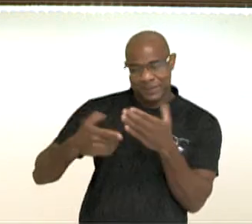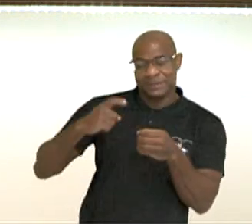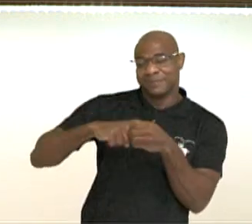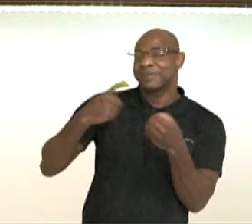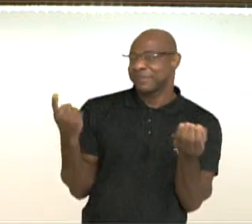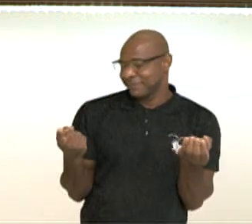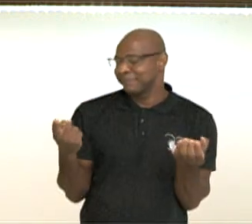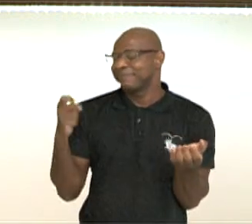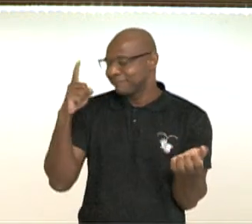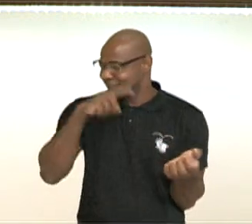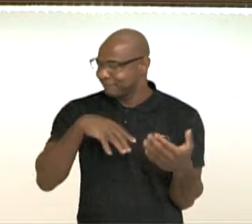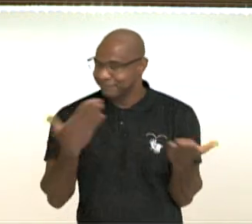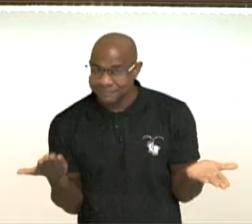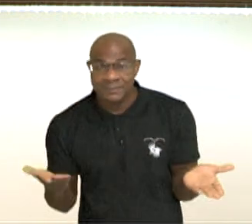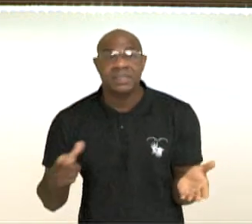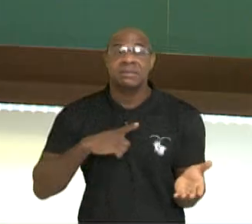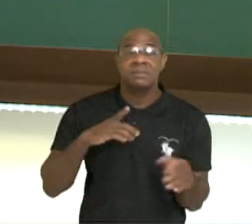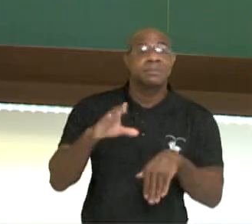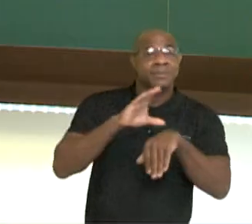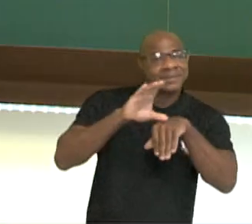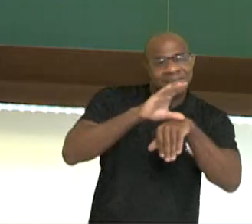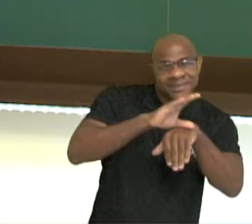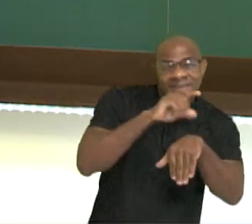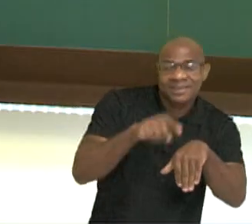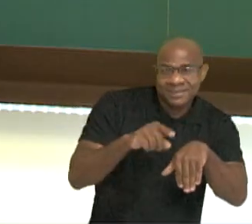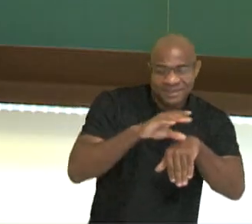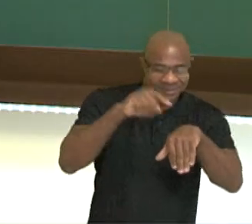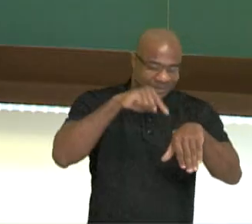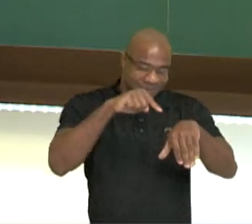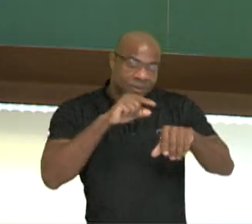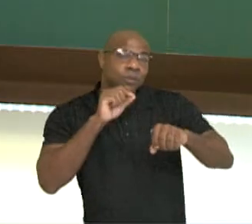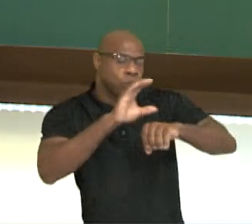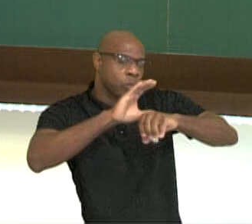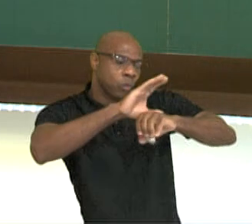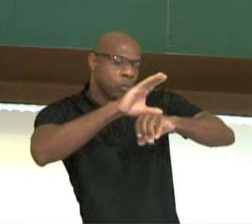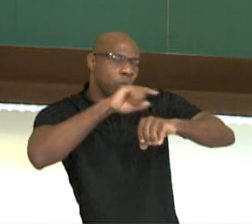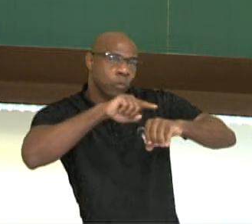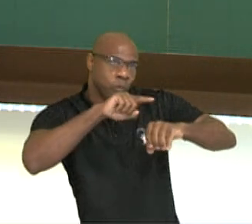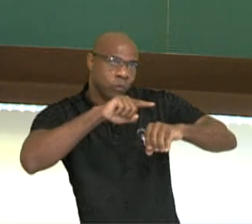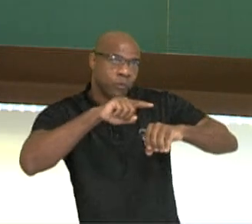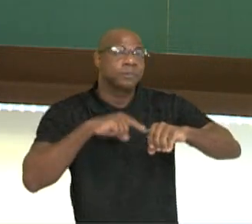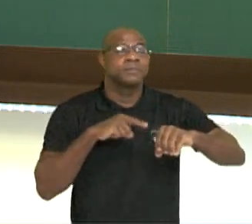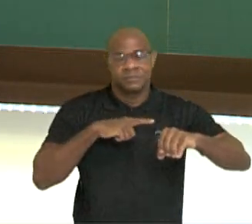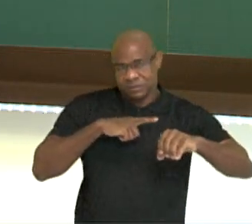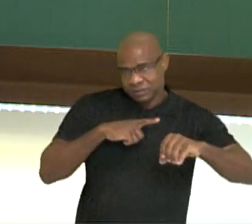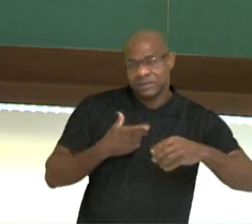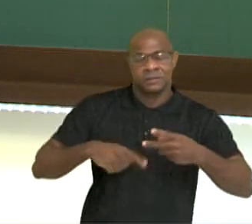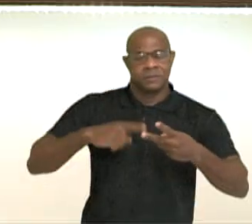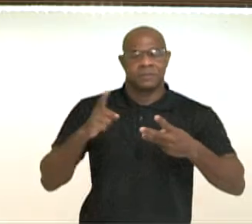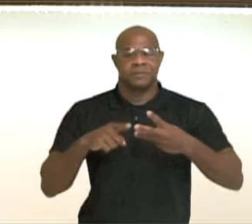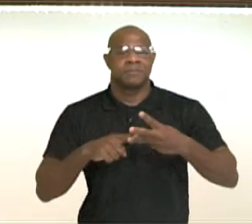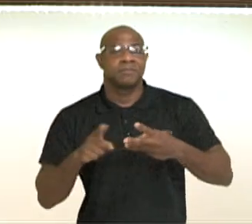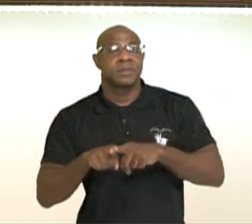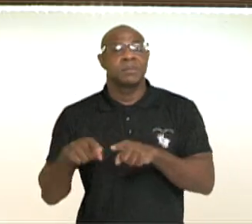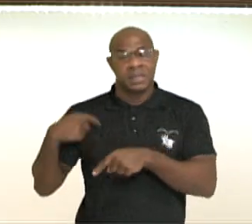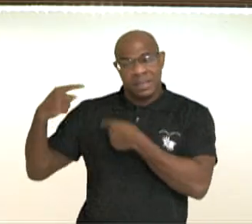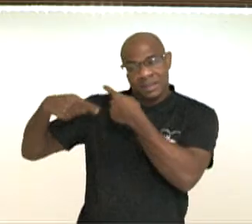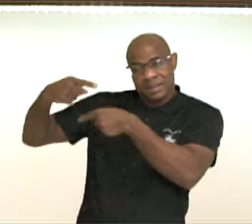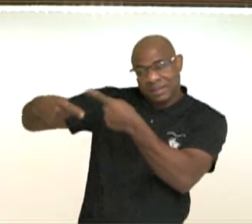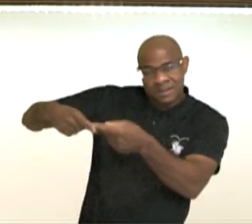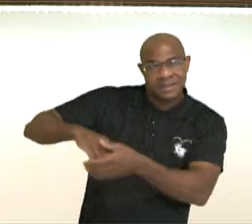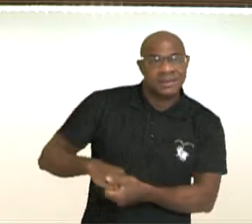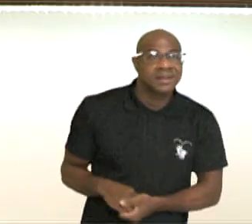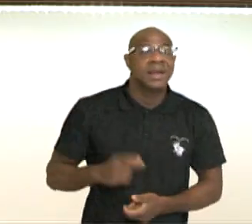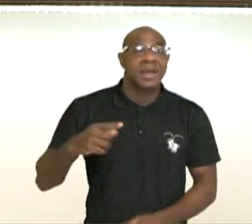independência. Tínhamos uma Constituição, essa Constituição que foi outorgada, e hereditária, ou seja,